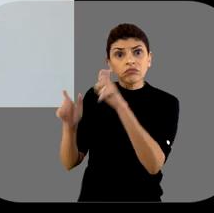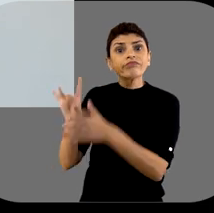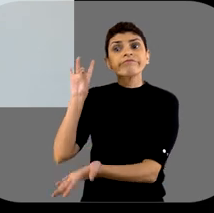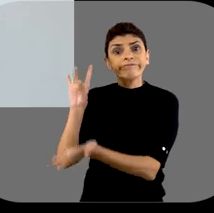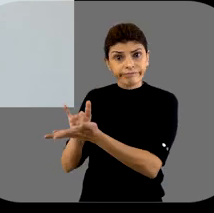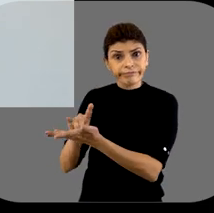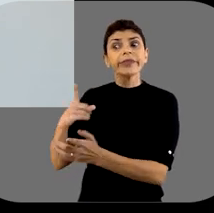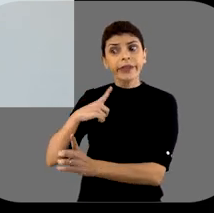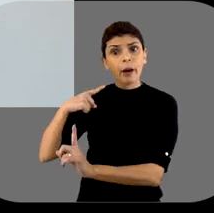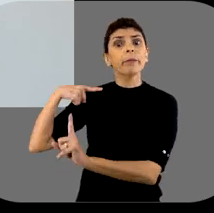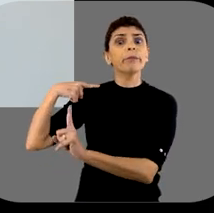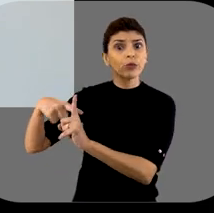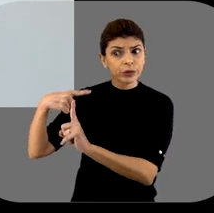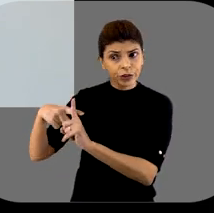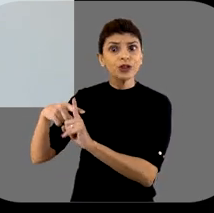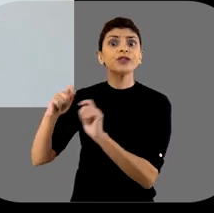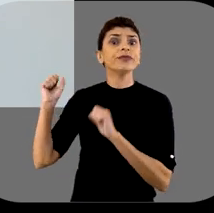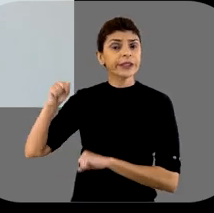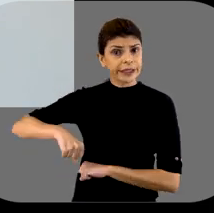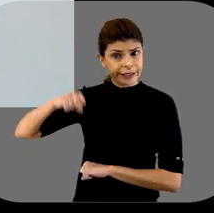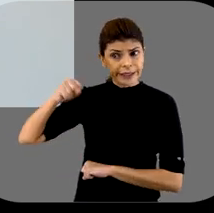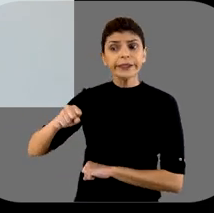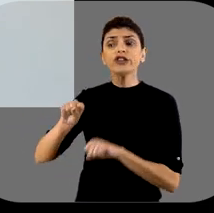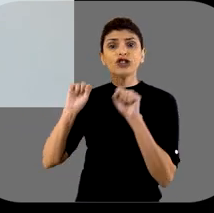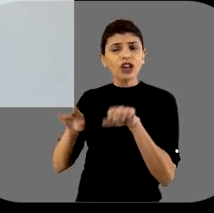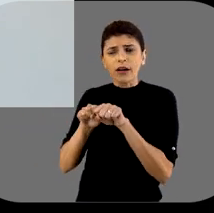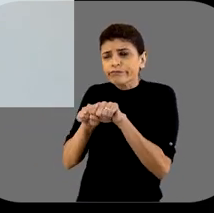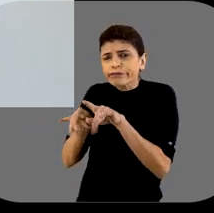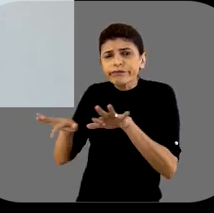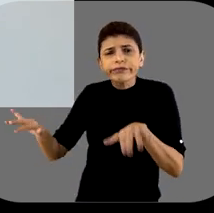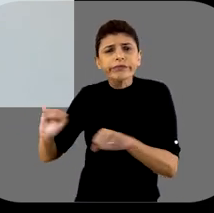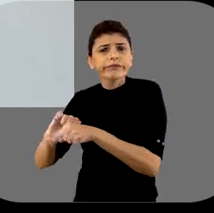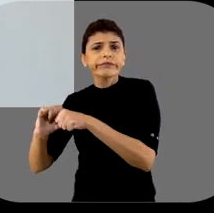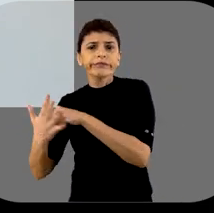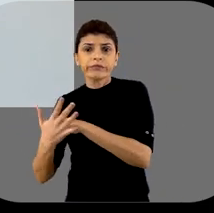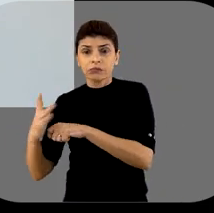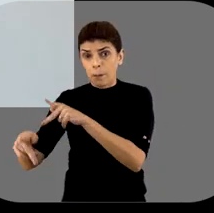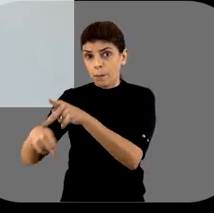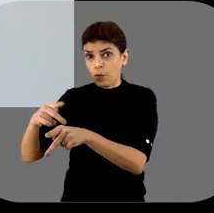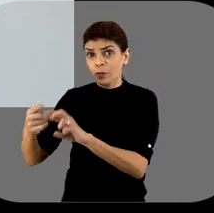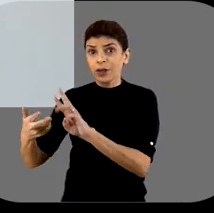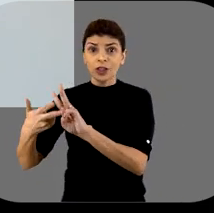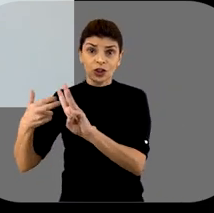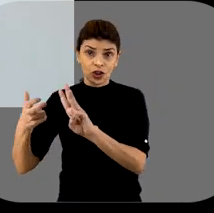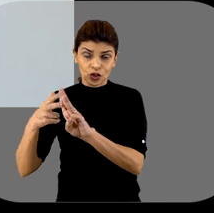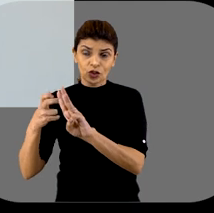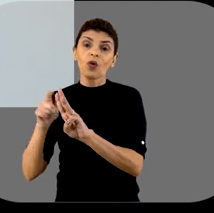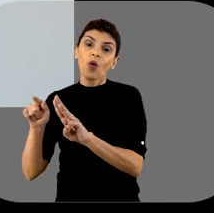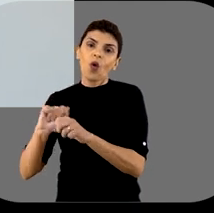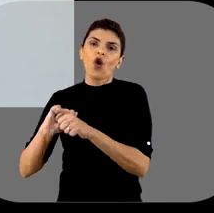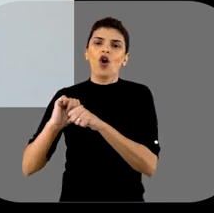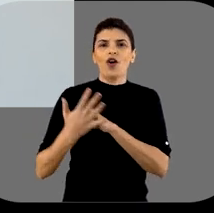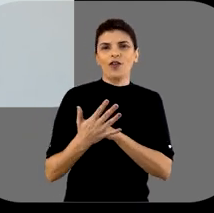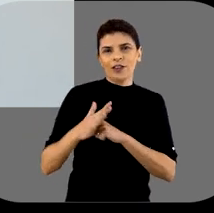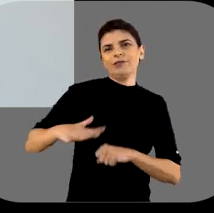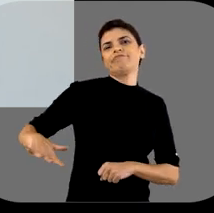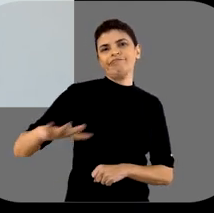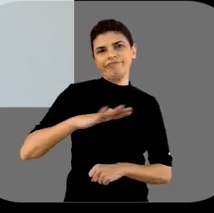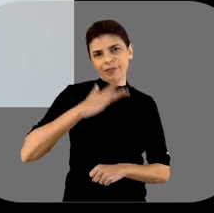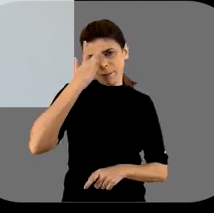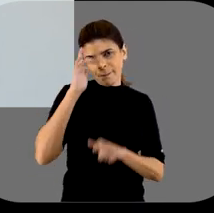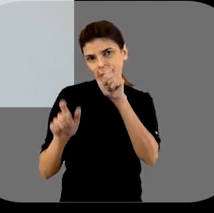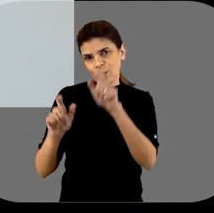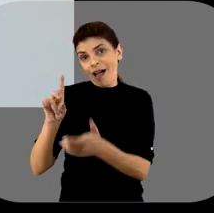casos verdadeiramente positivos ou verdadeiras infecções por COVID-19 na população, assim subestimando, então, o